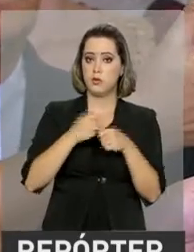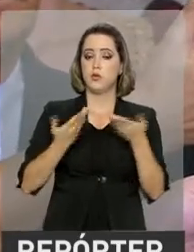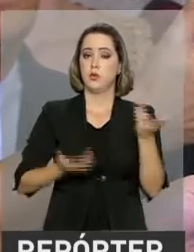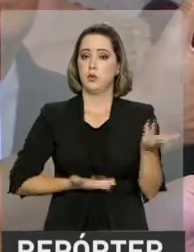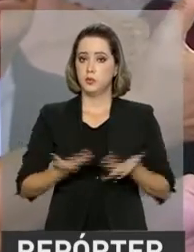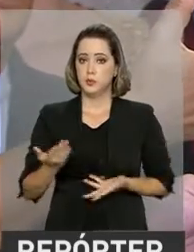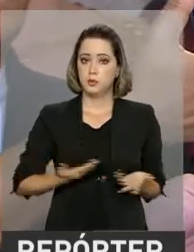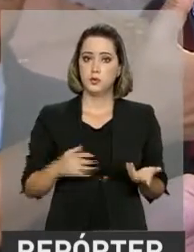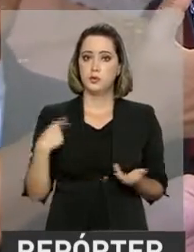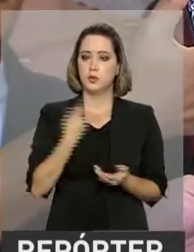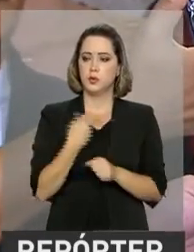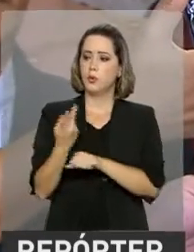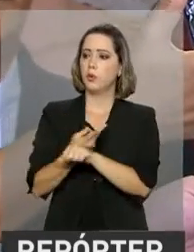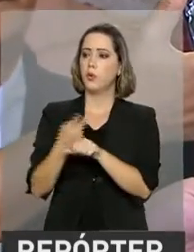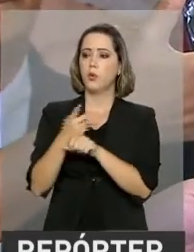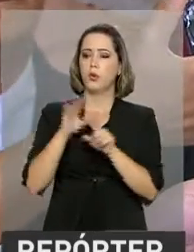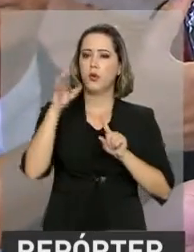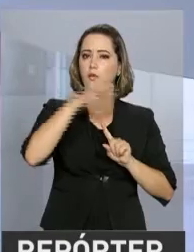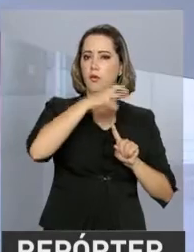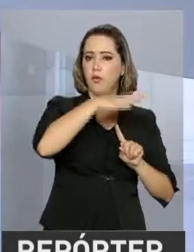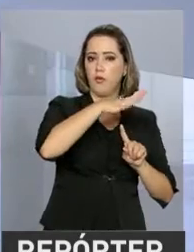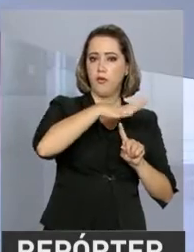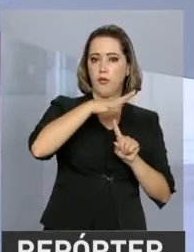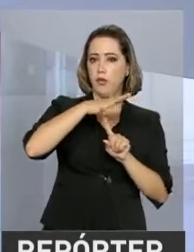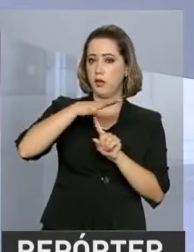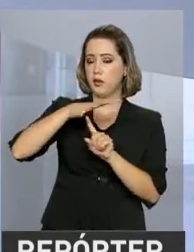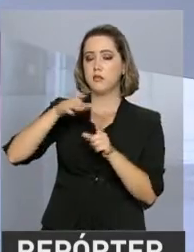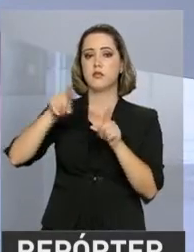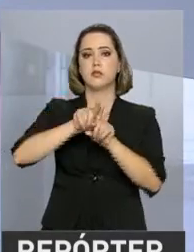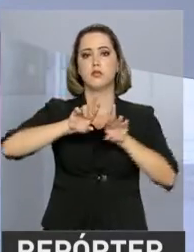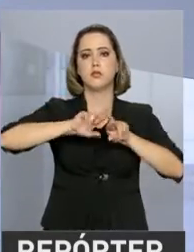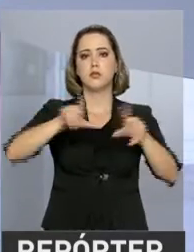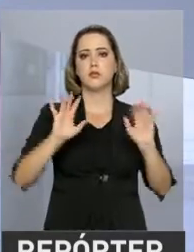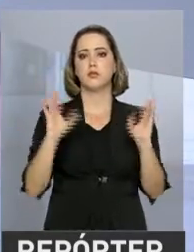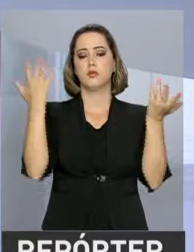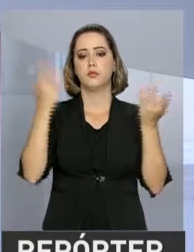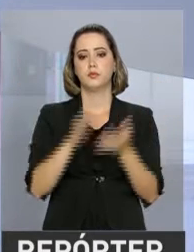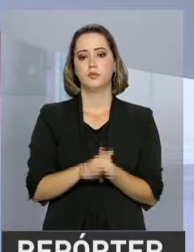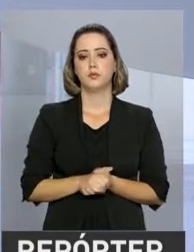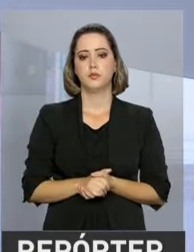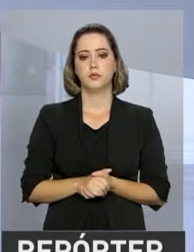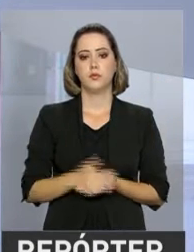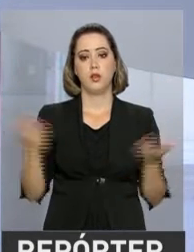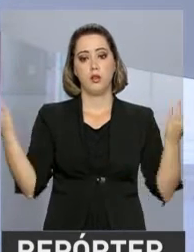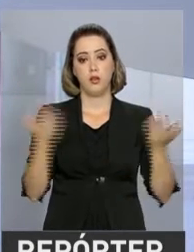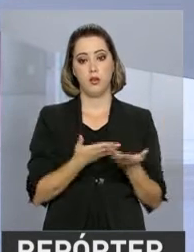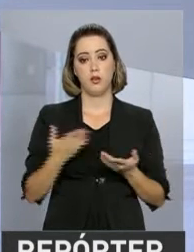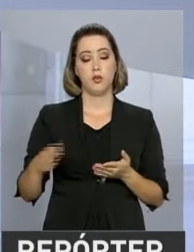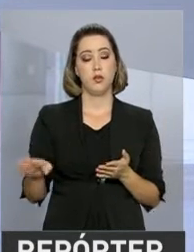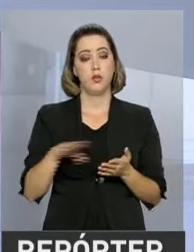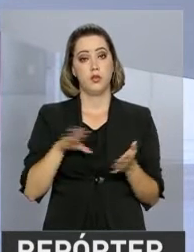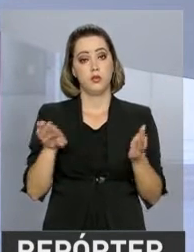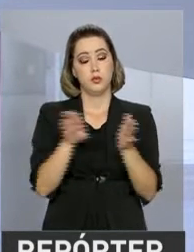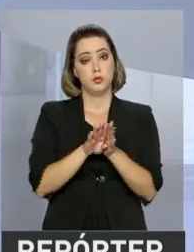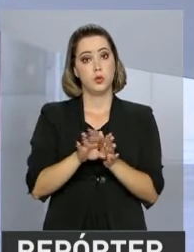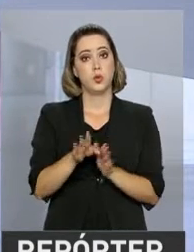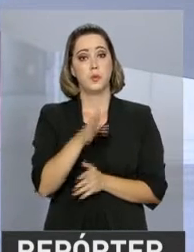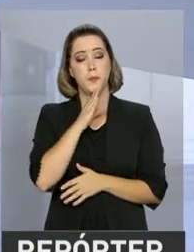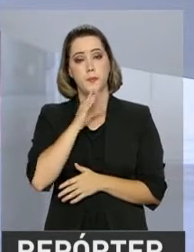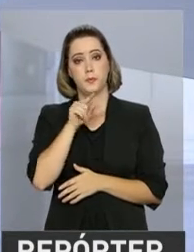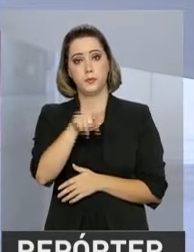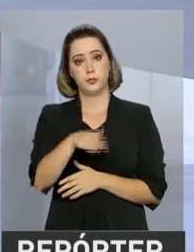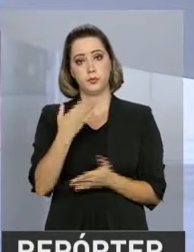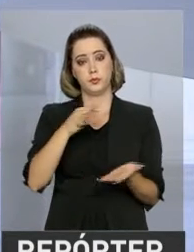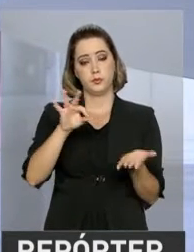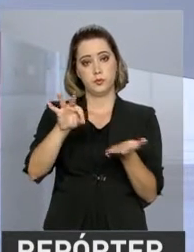mais na captação de feiras de eventos e com tanta tradição veio o reconhecimento o presidente michel temer sancionou